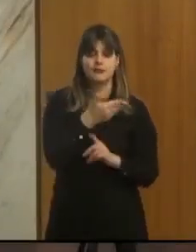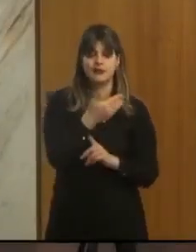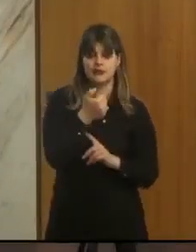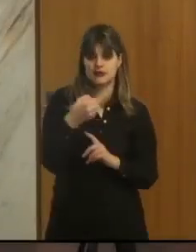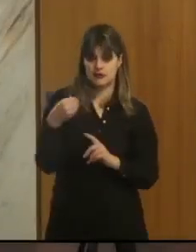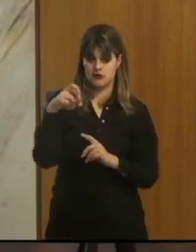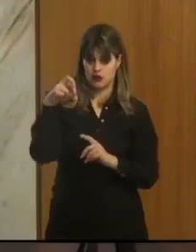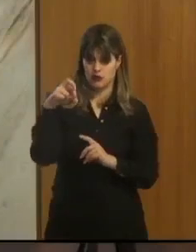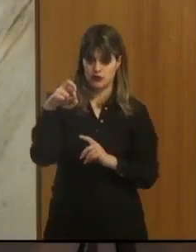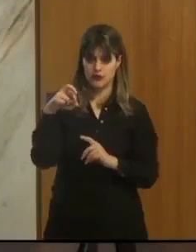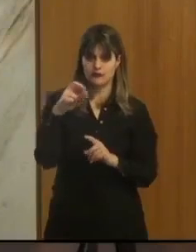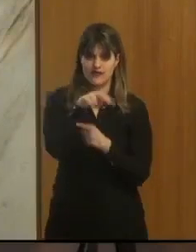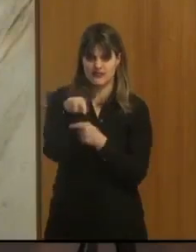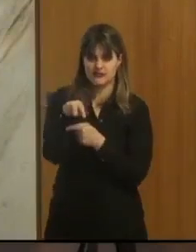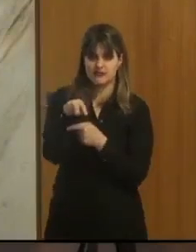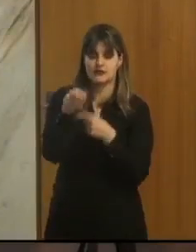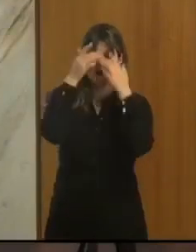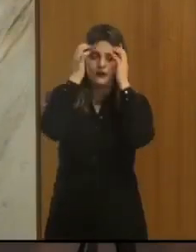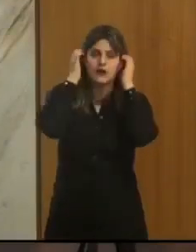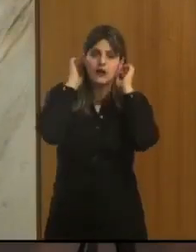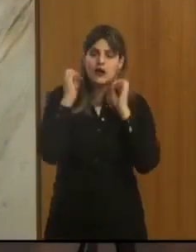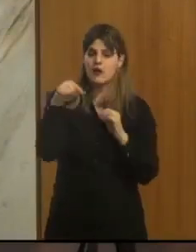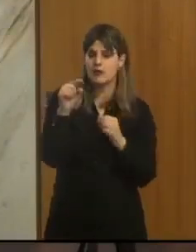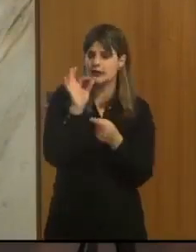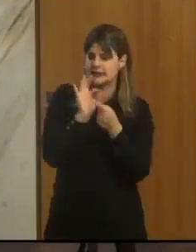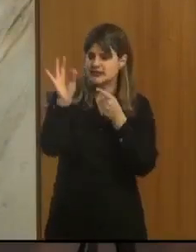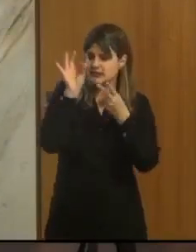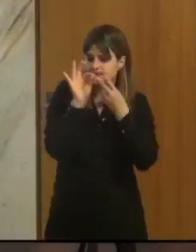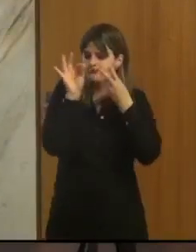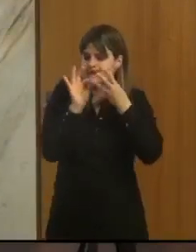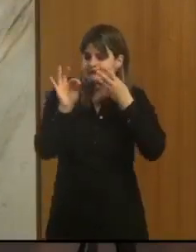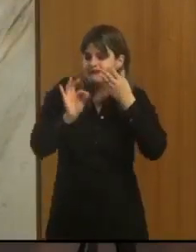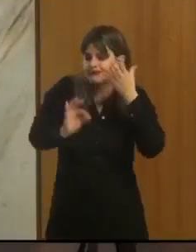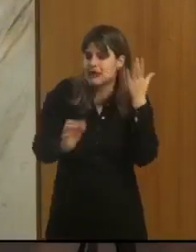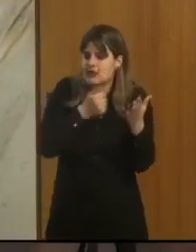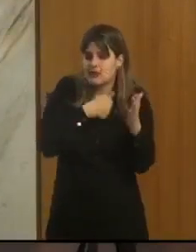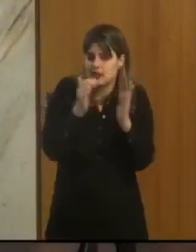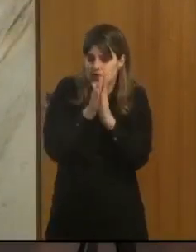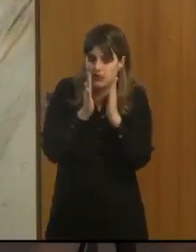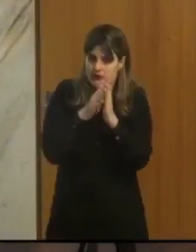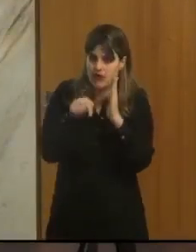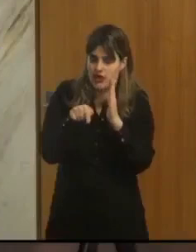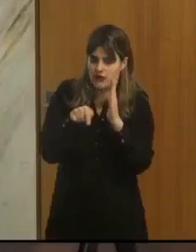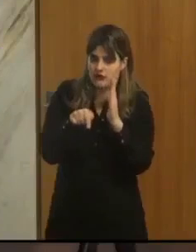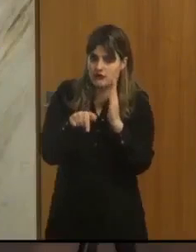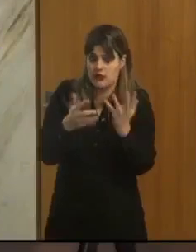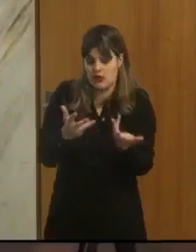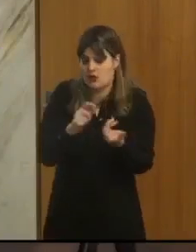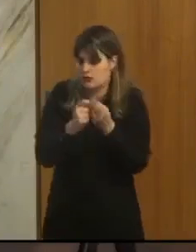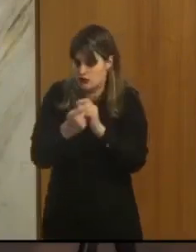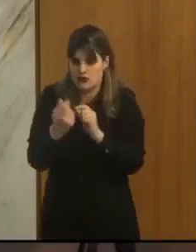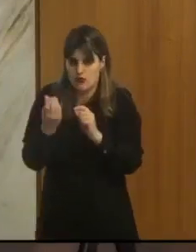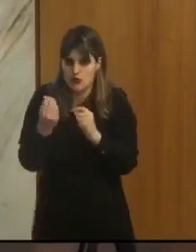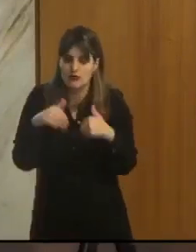1508, existe uma descrição pormenorizada desta igreja, que está muito alterada, é um facto,